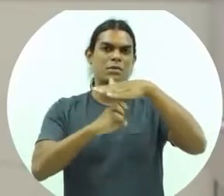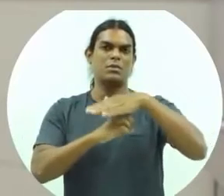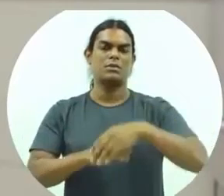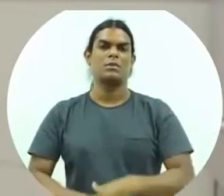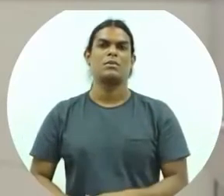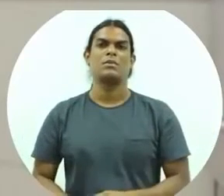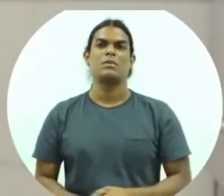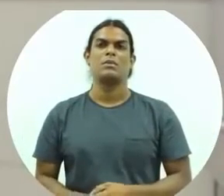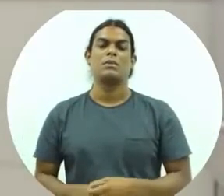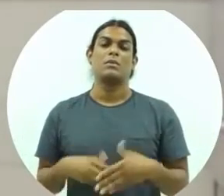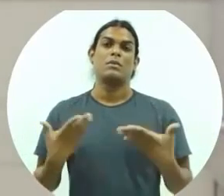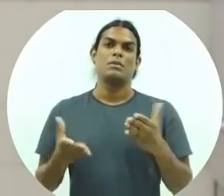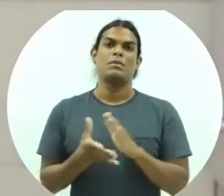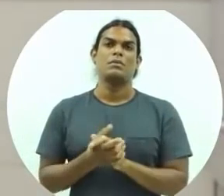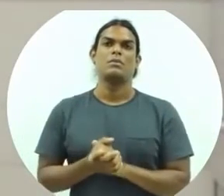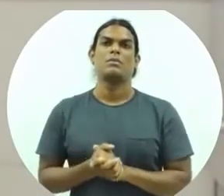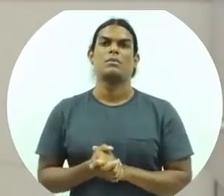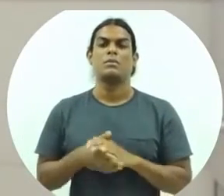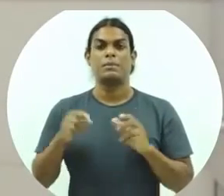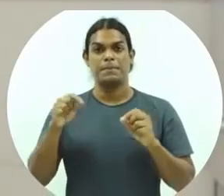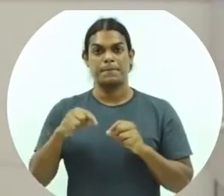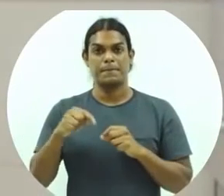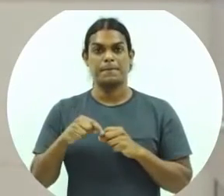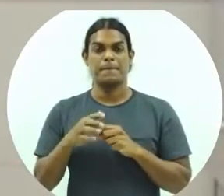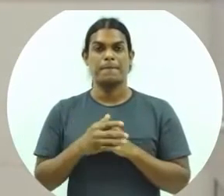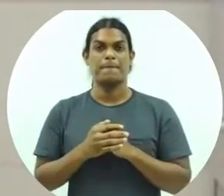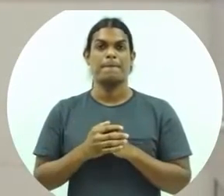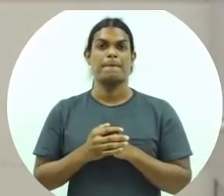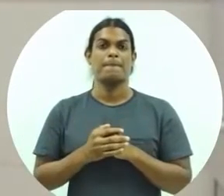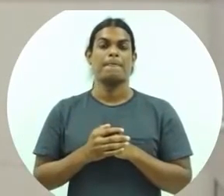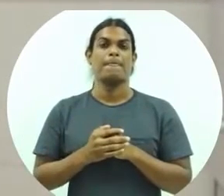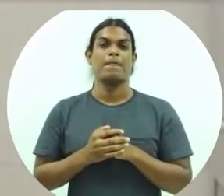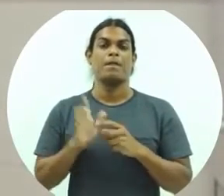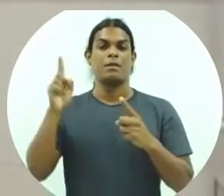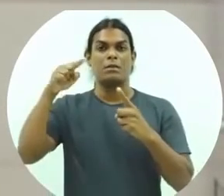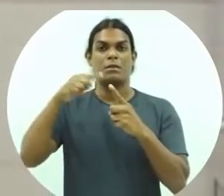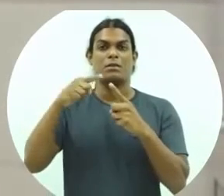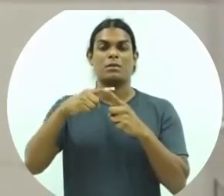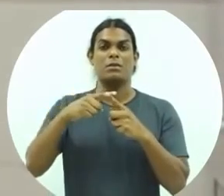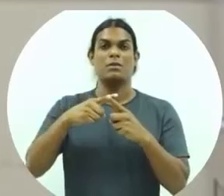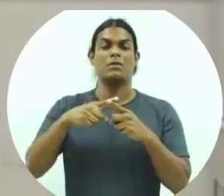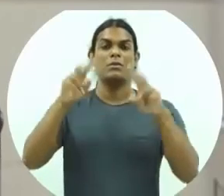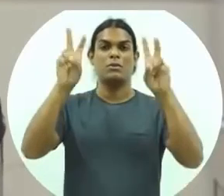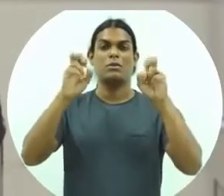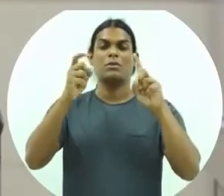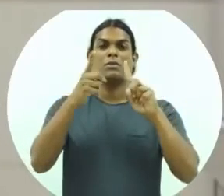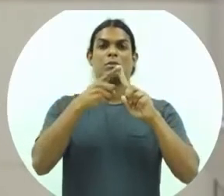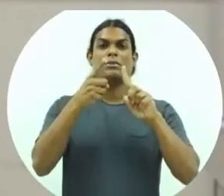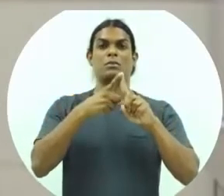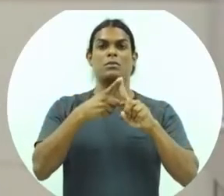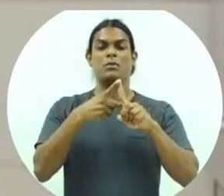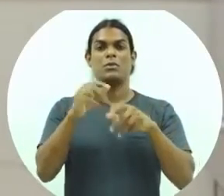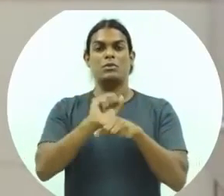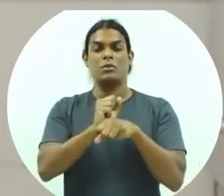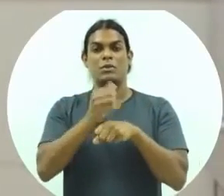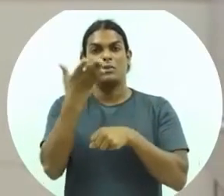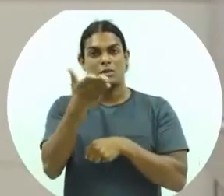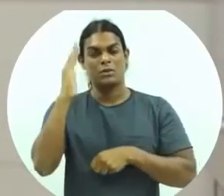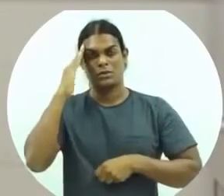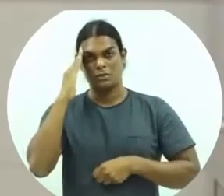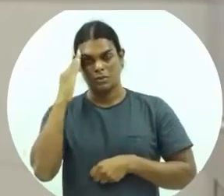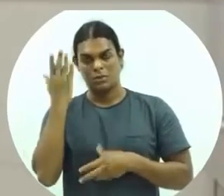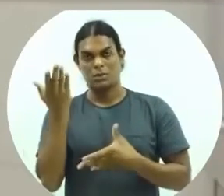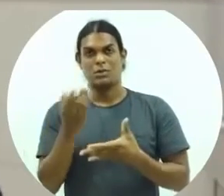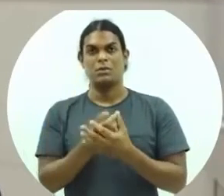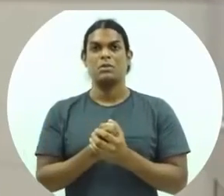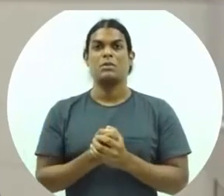da organização. Bom, pessoal, isso foi o nosso propósito da primeira competência. Espero que vocês